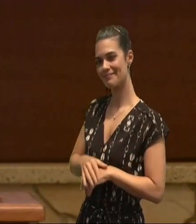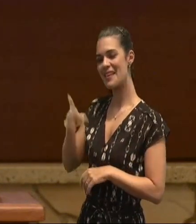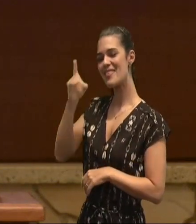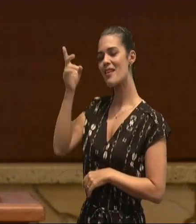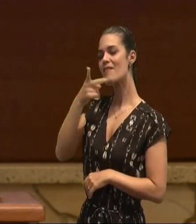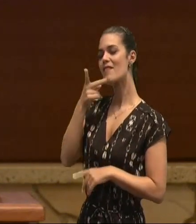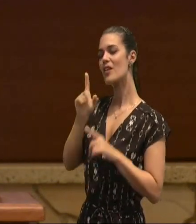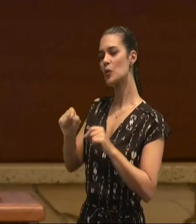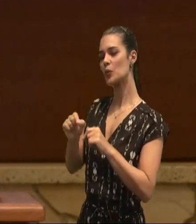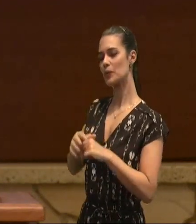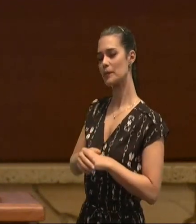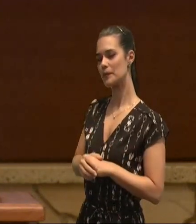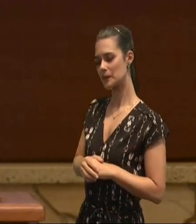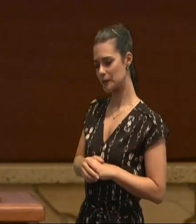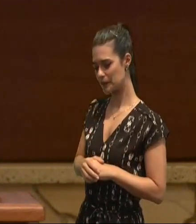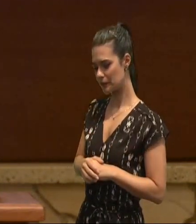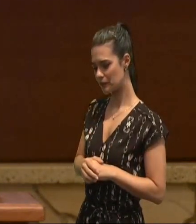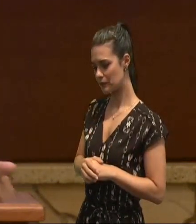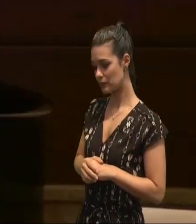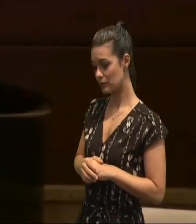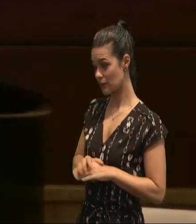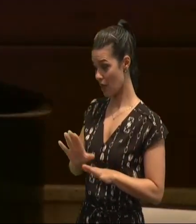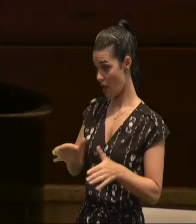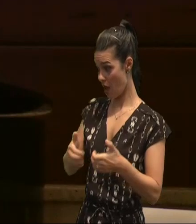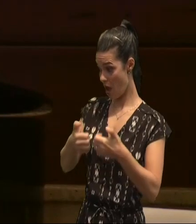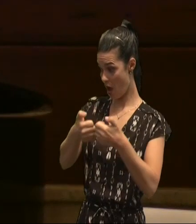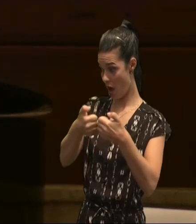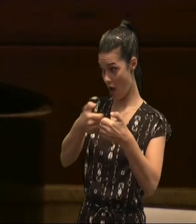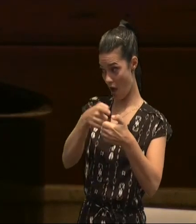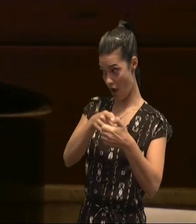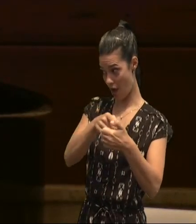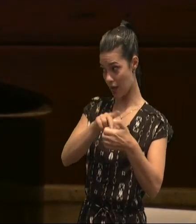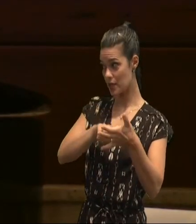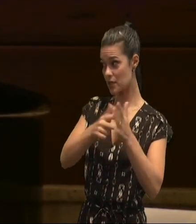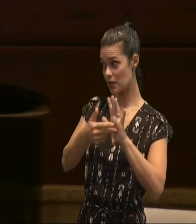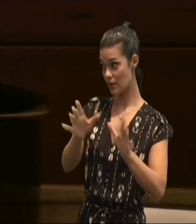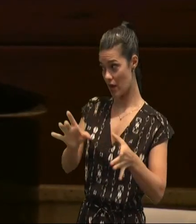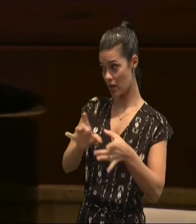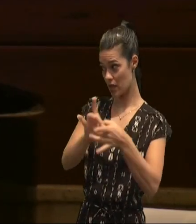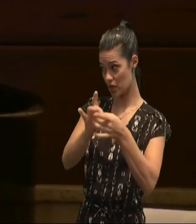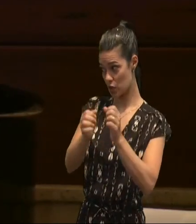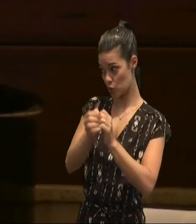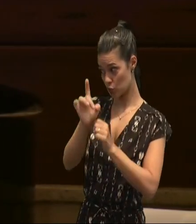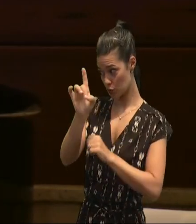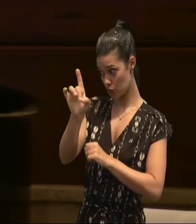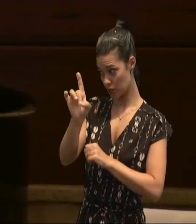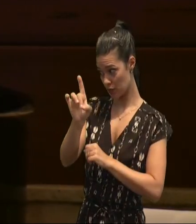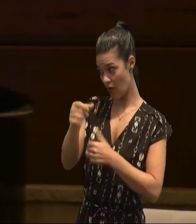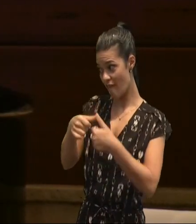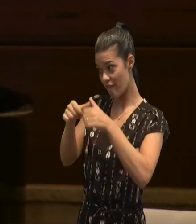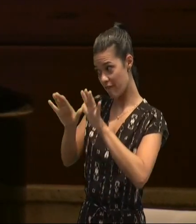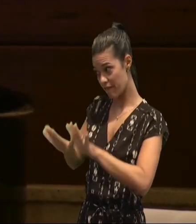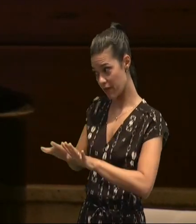olha, a arca da aliança vai ficar aqui em sua casa.